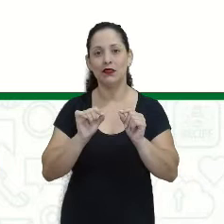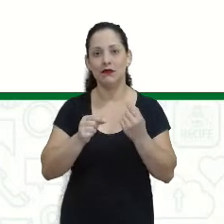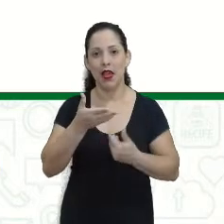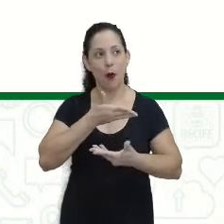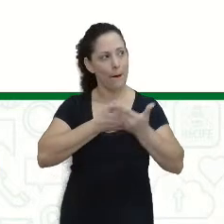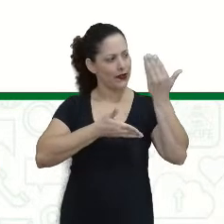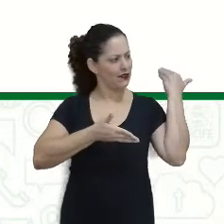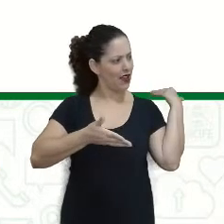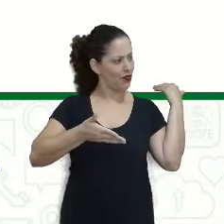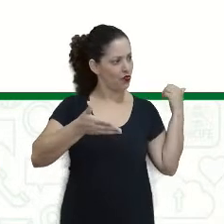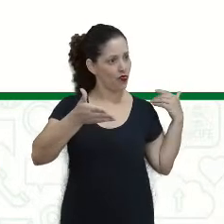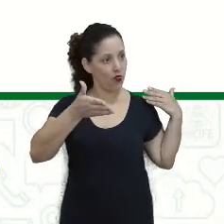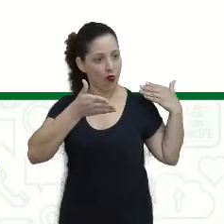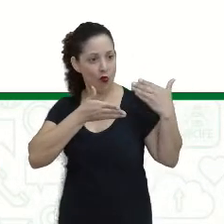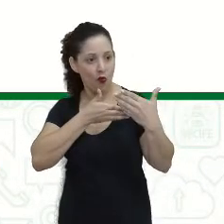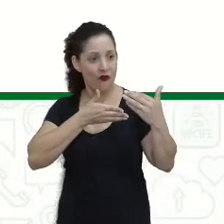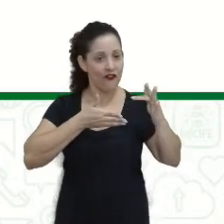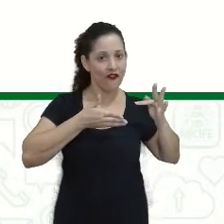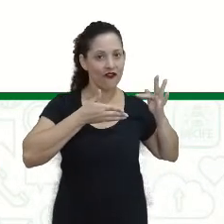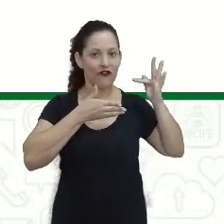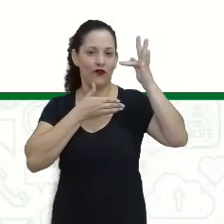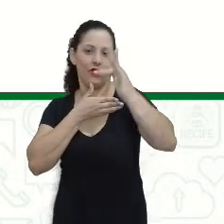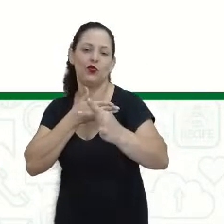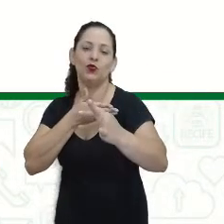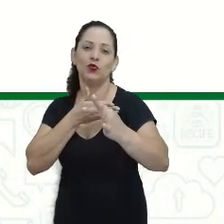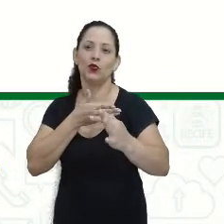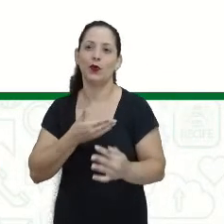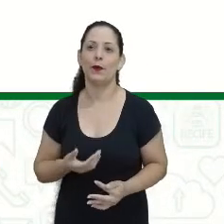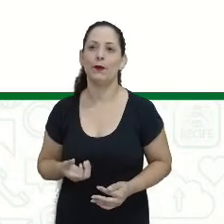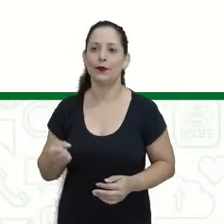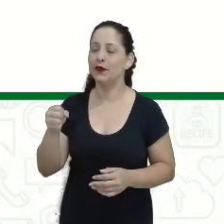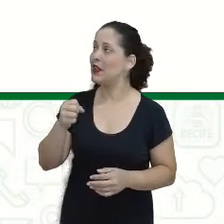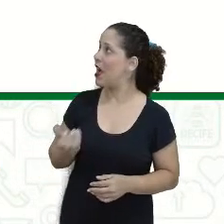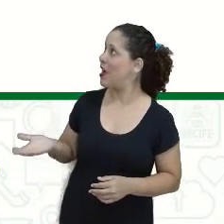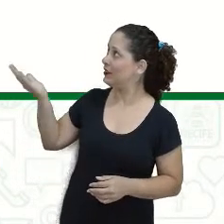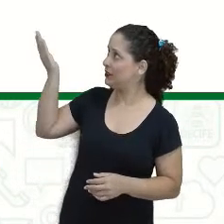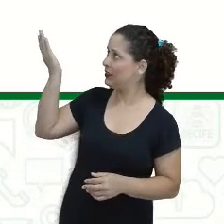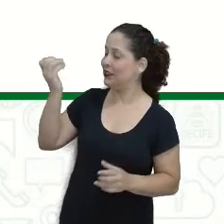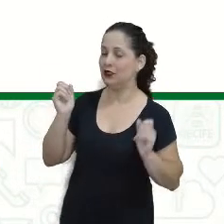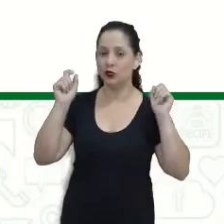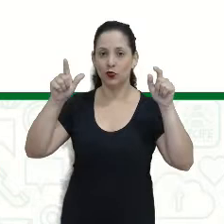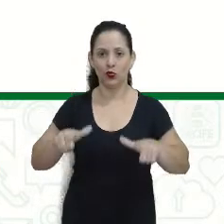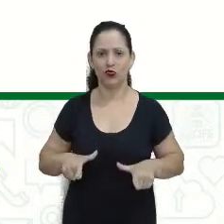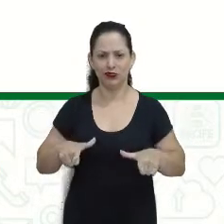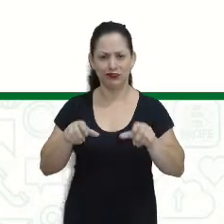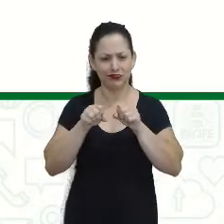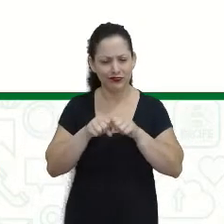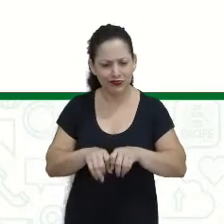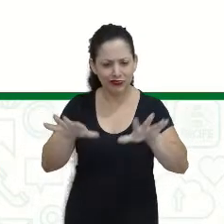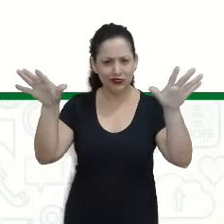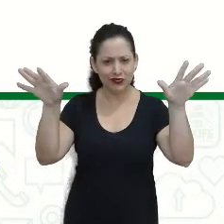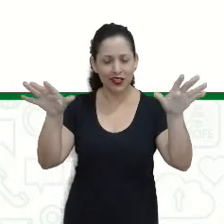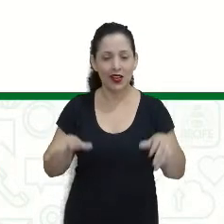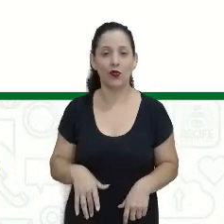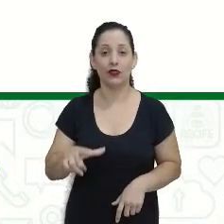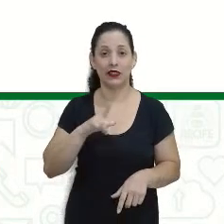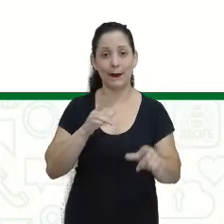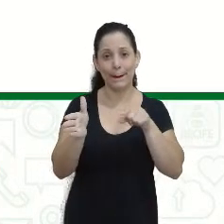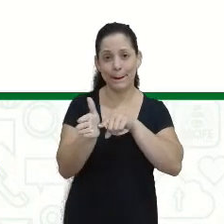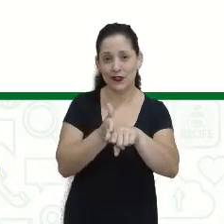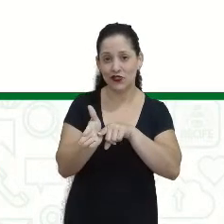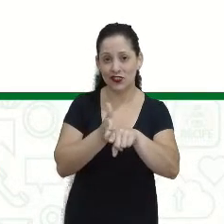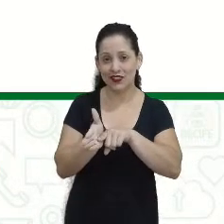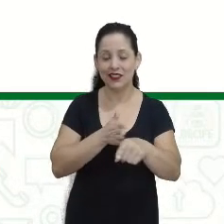e o futuro. Por quê? Porque ele é um espaço dedicado à difusão, à pesquisa, ao